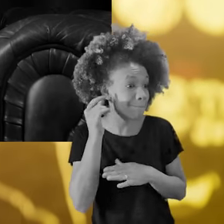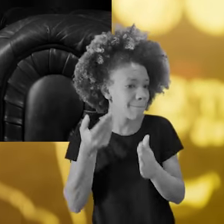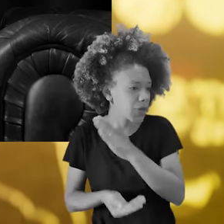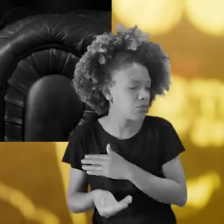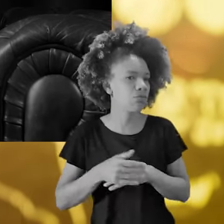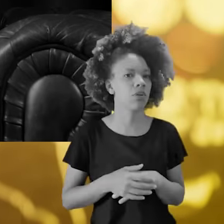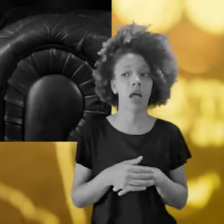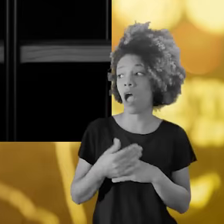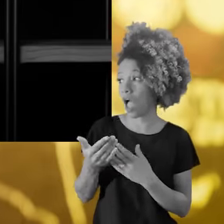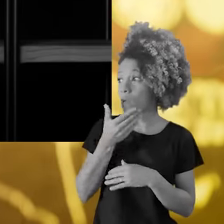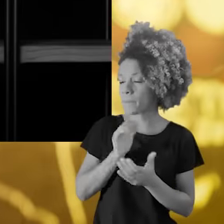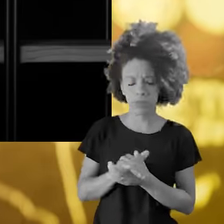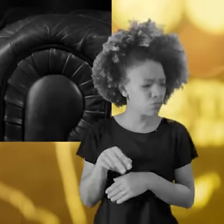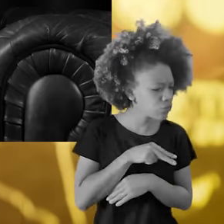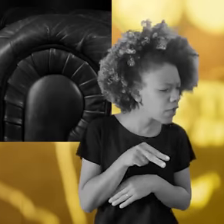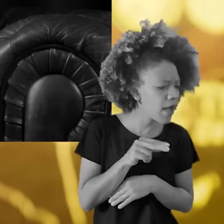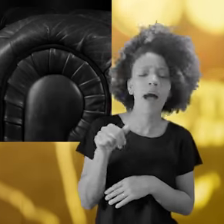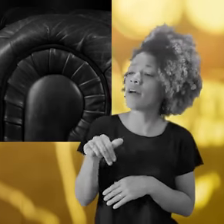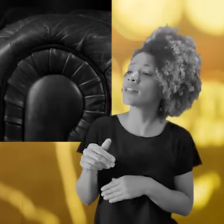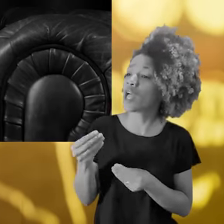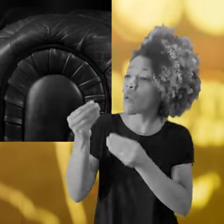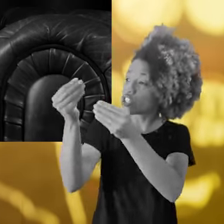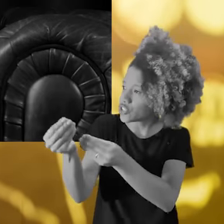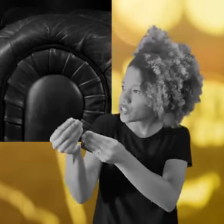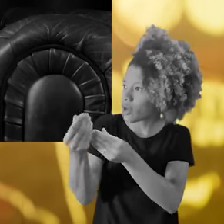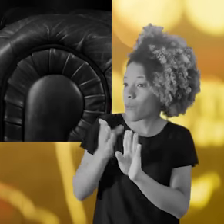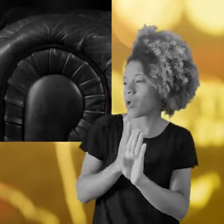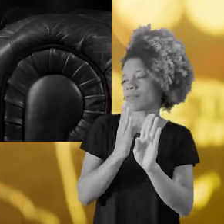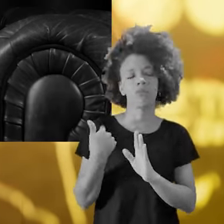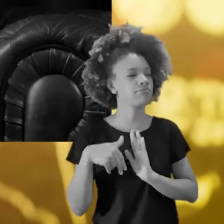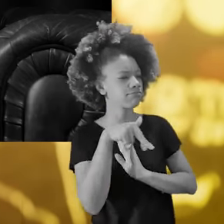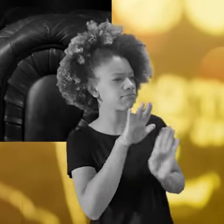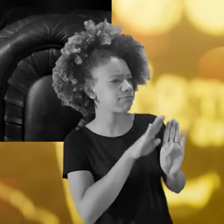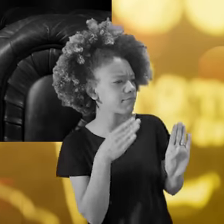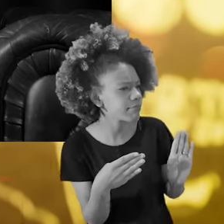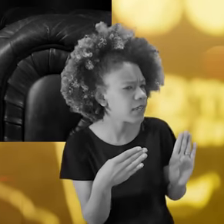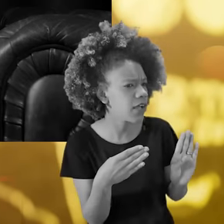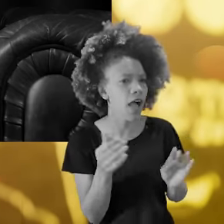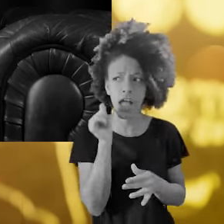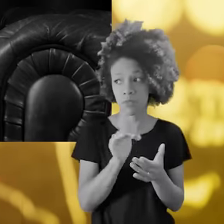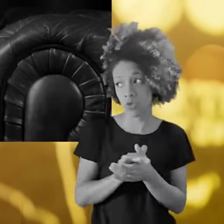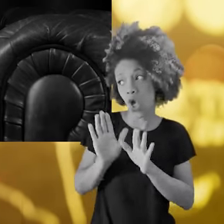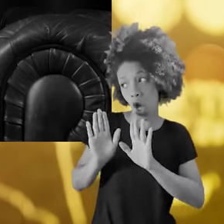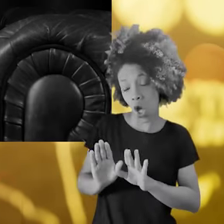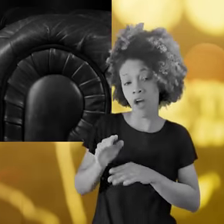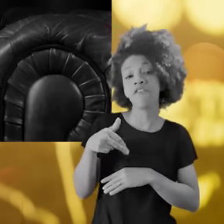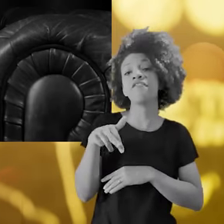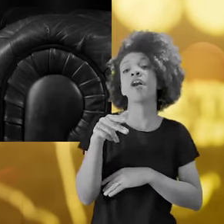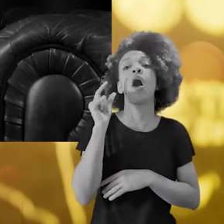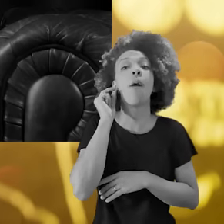caiu um brinco meu aí aí o marido dela achou né ele falou assim ai Ana eu achei Quando eu cheguei lá para poder pegar o brinco a esposa falou assim olha